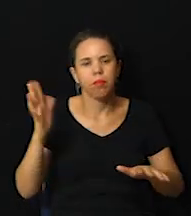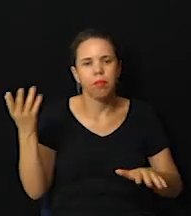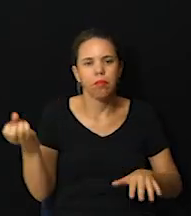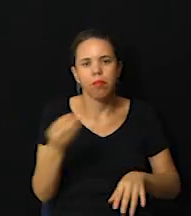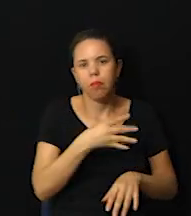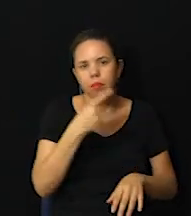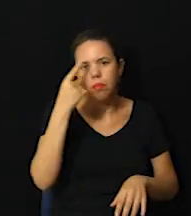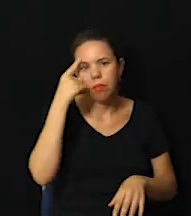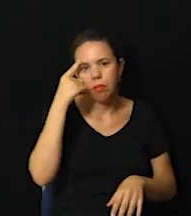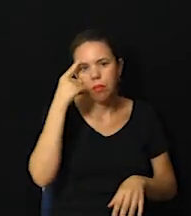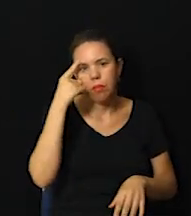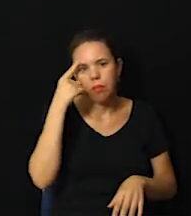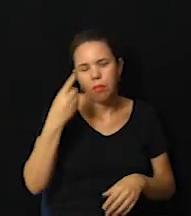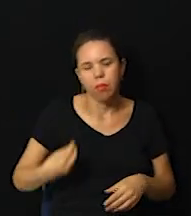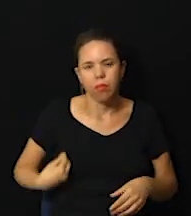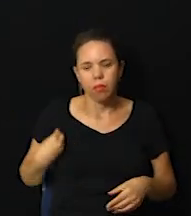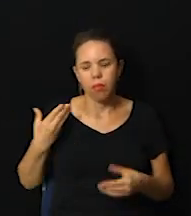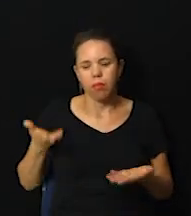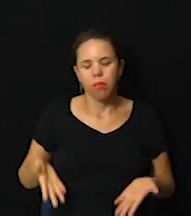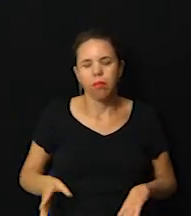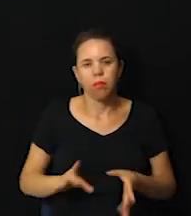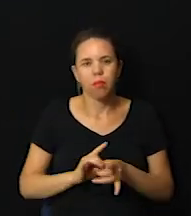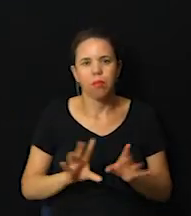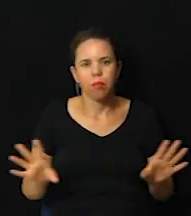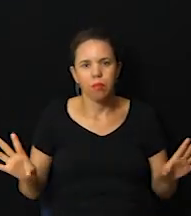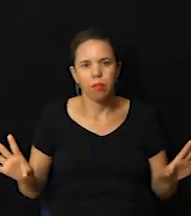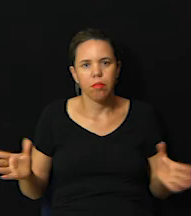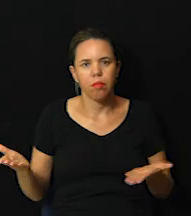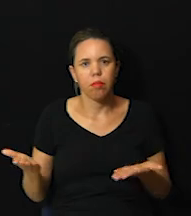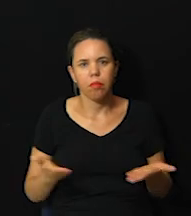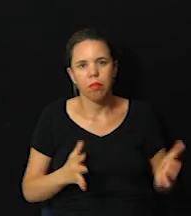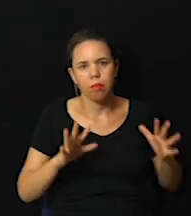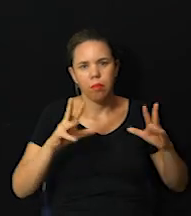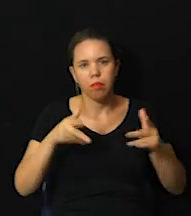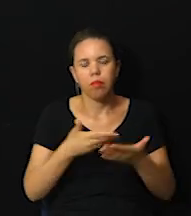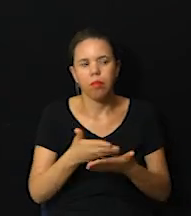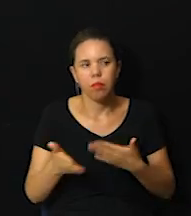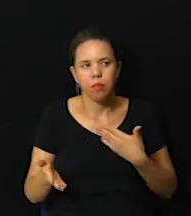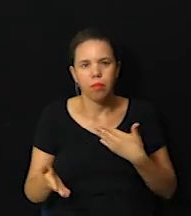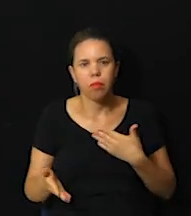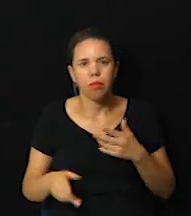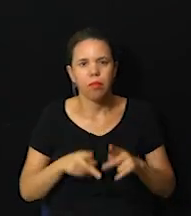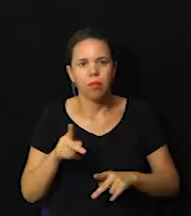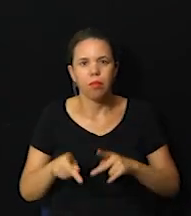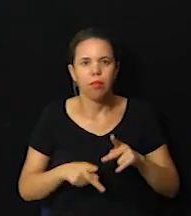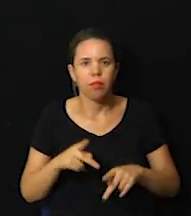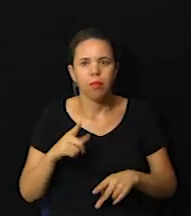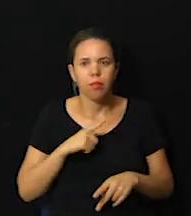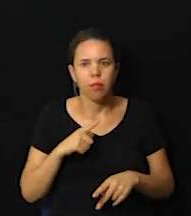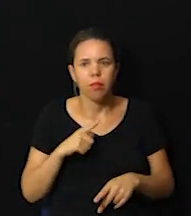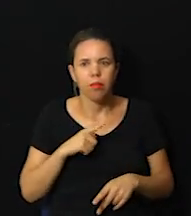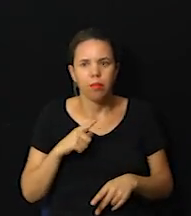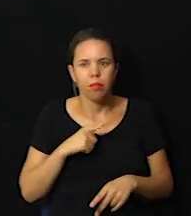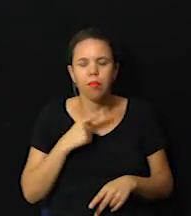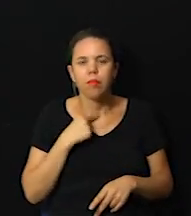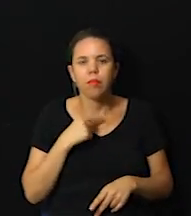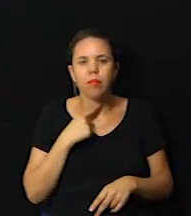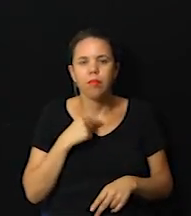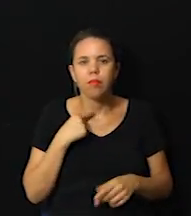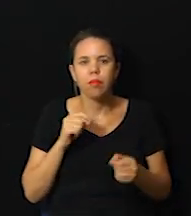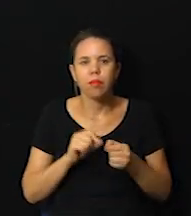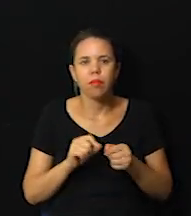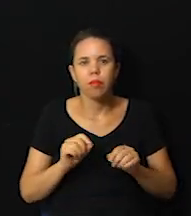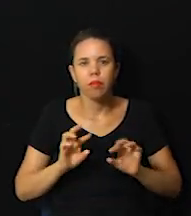novas ideias. Estamos aqui de portas abertas para receber todas as pessoas que tenham essa vontade de